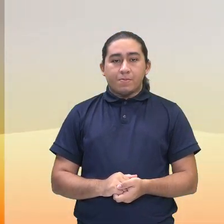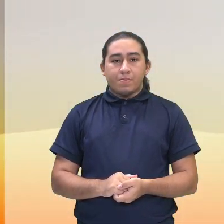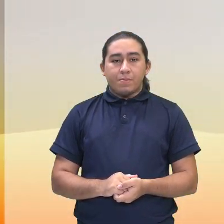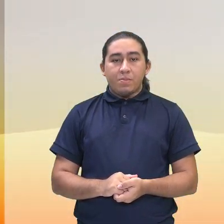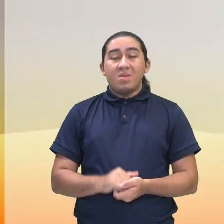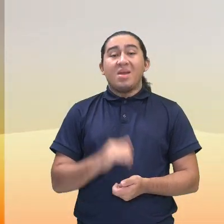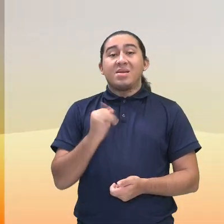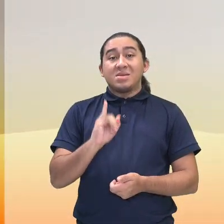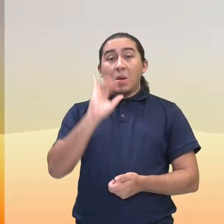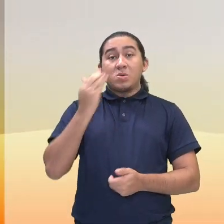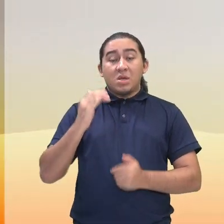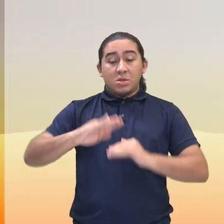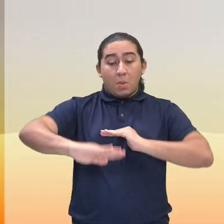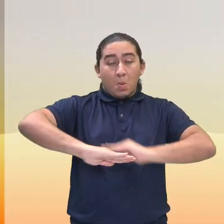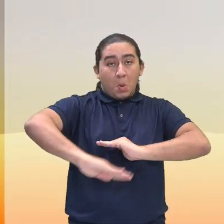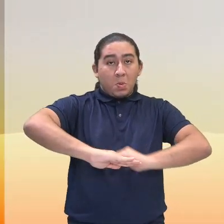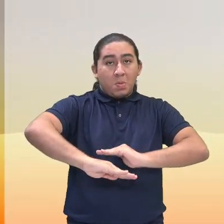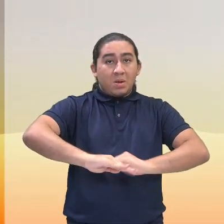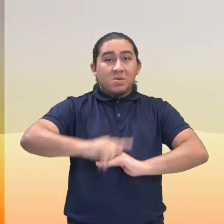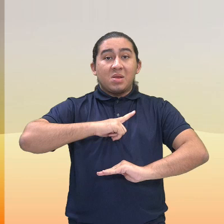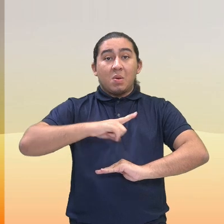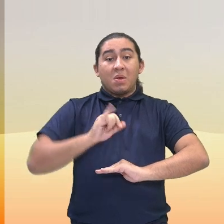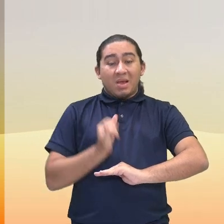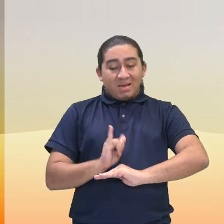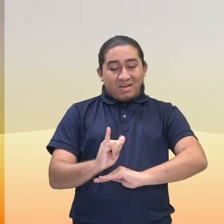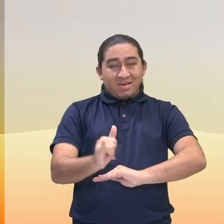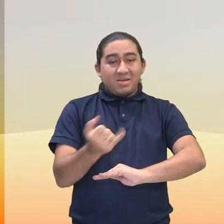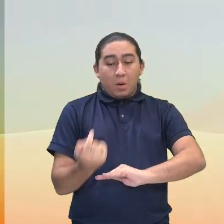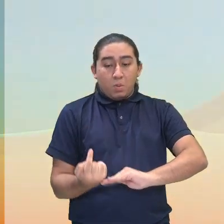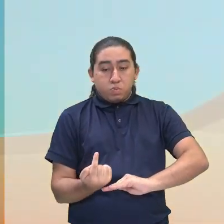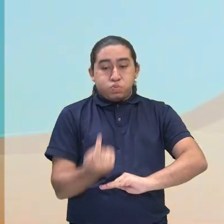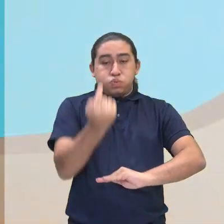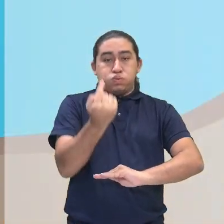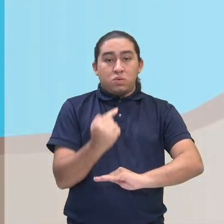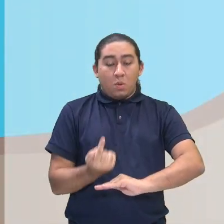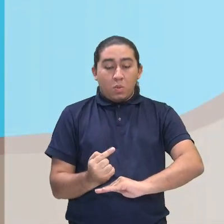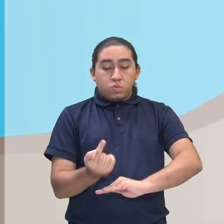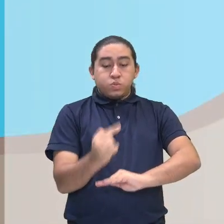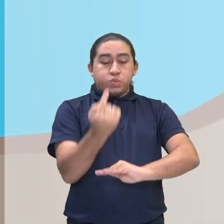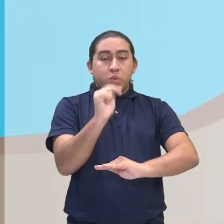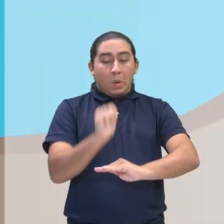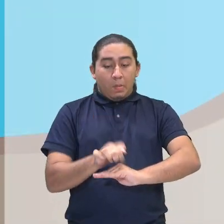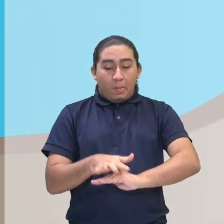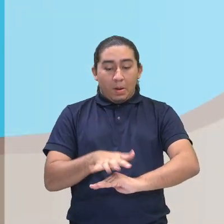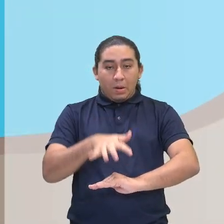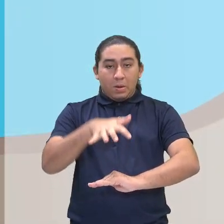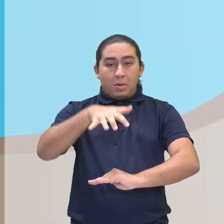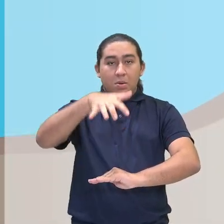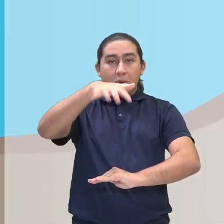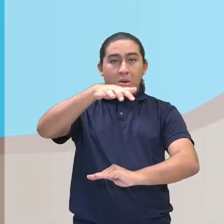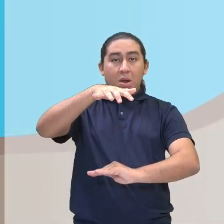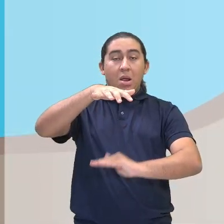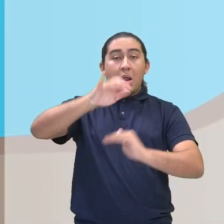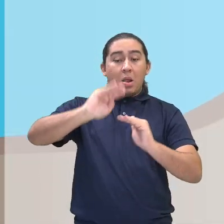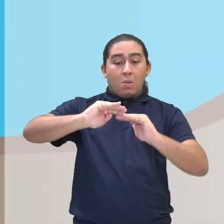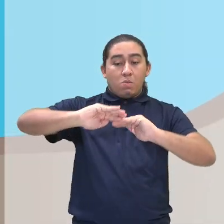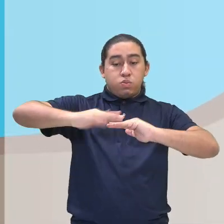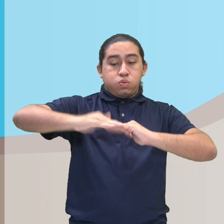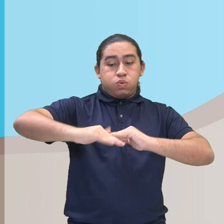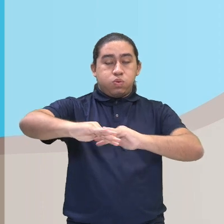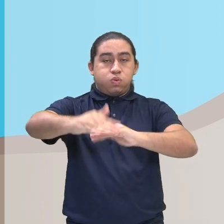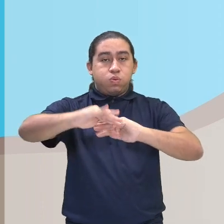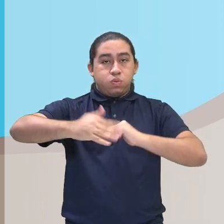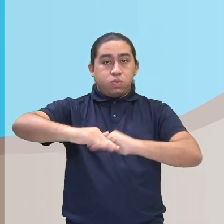liberando uma grande quantidade de energia na água. Essa energia se propaga até a superfície, deslocando a